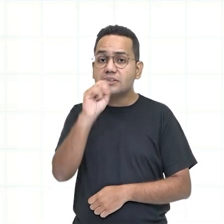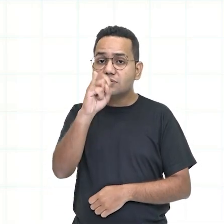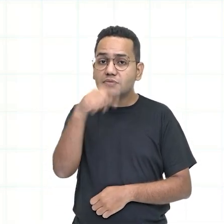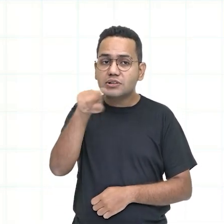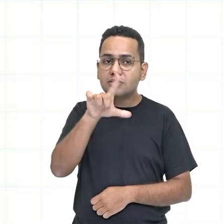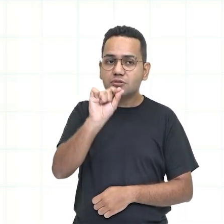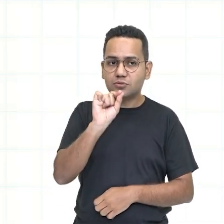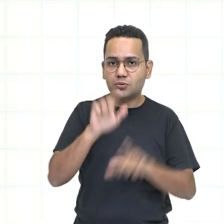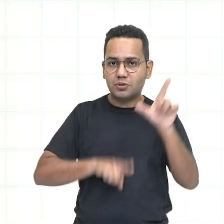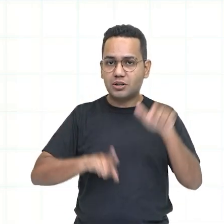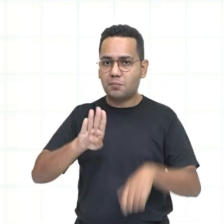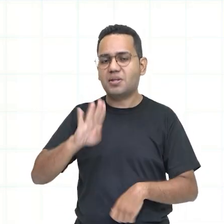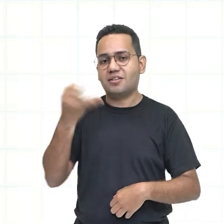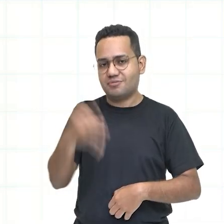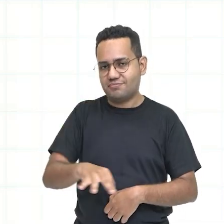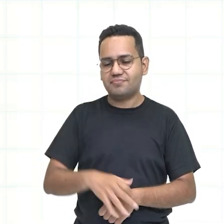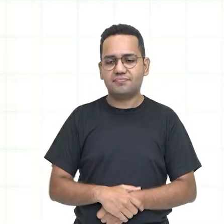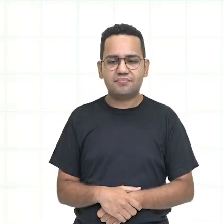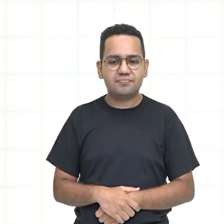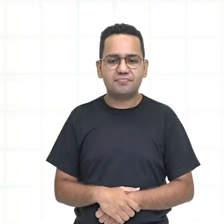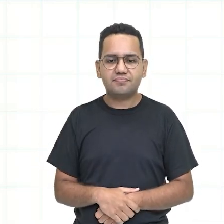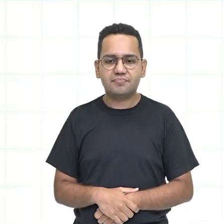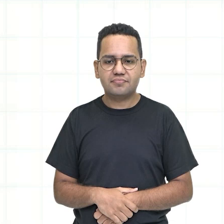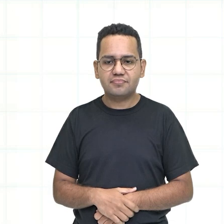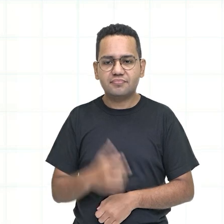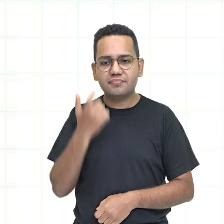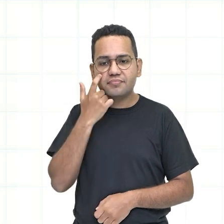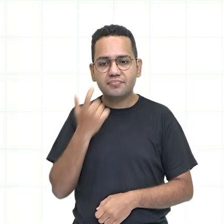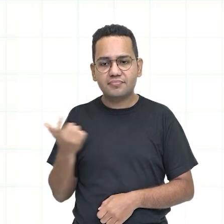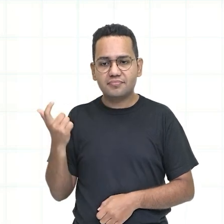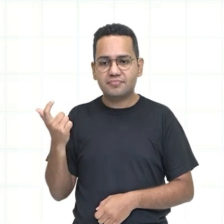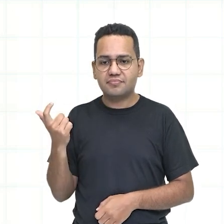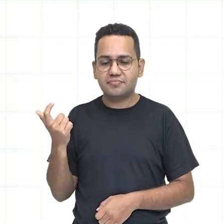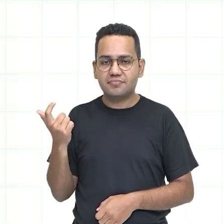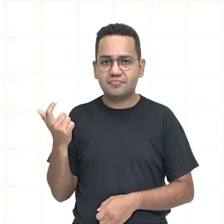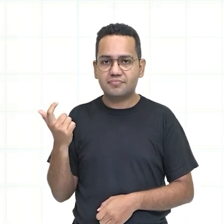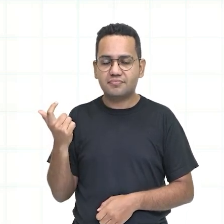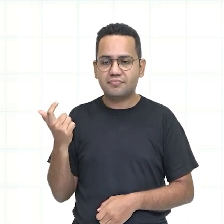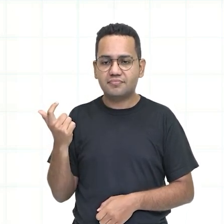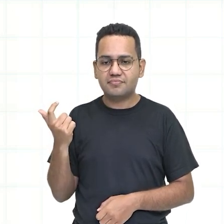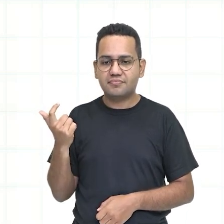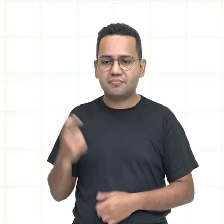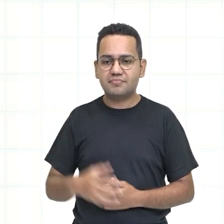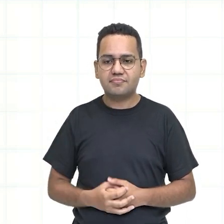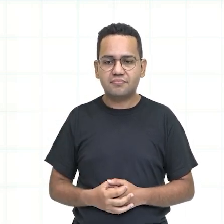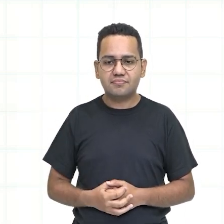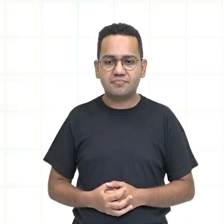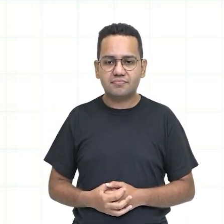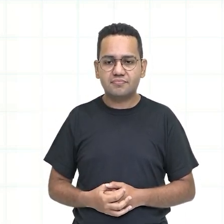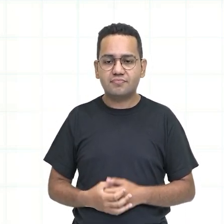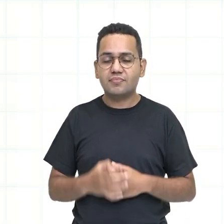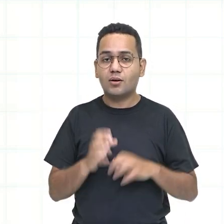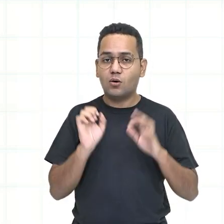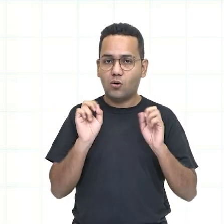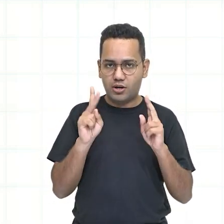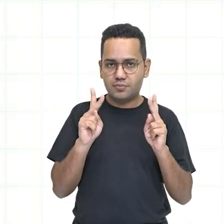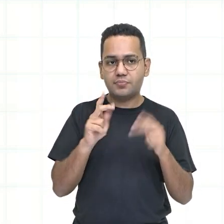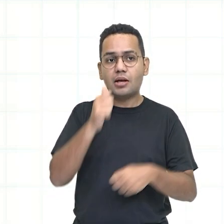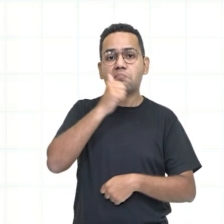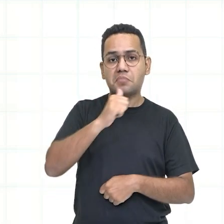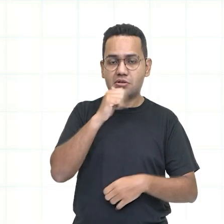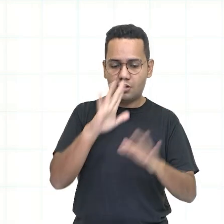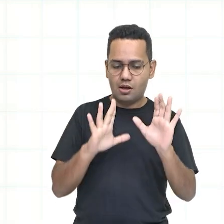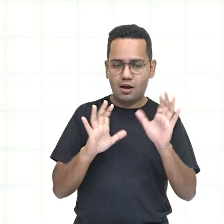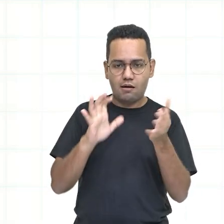B, correct. My sister is married and. E ela vive em London.